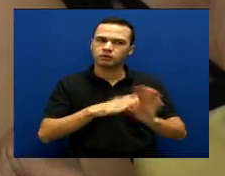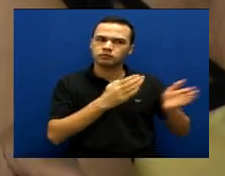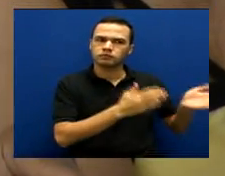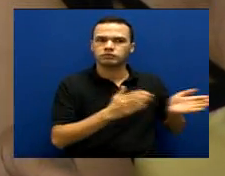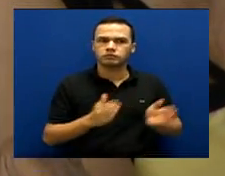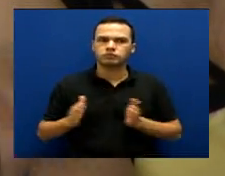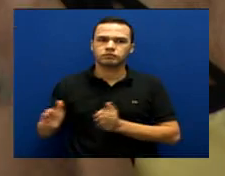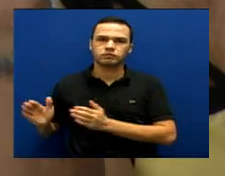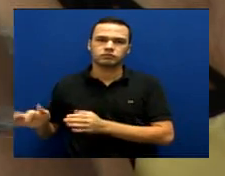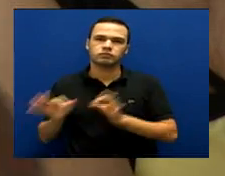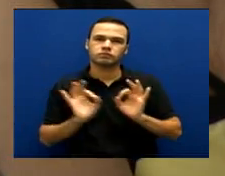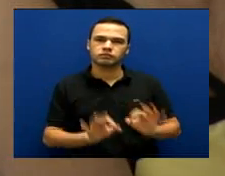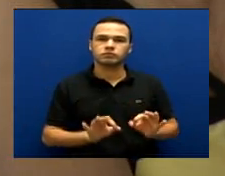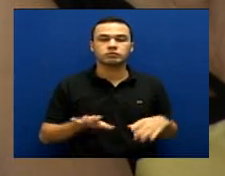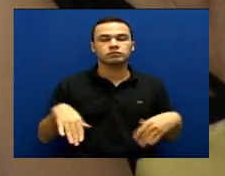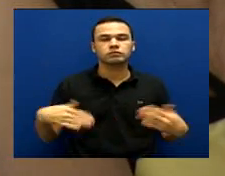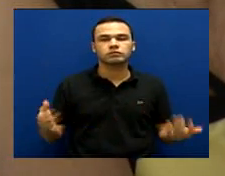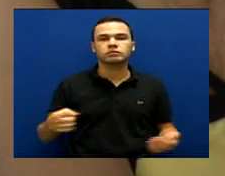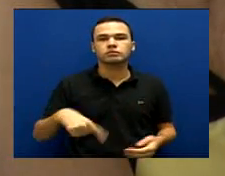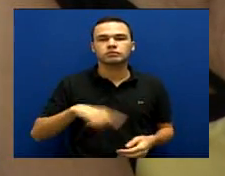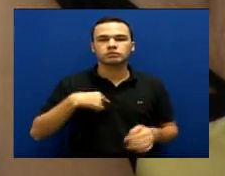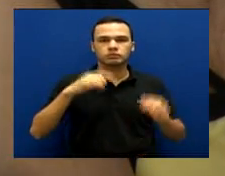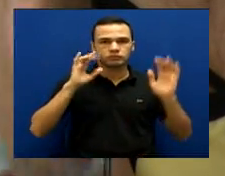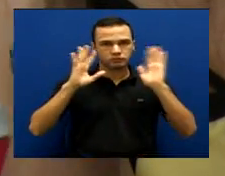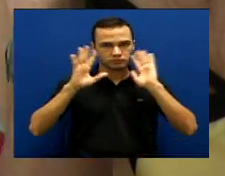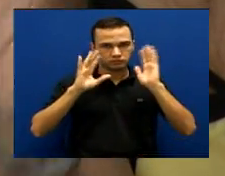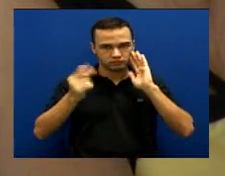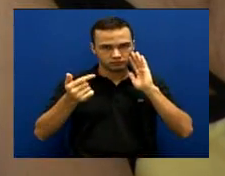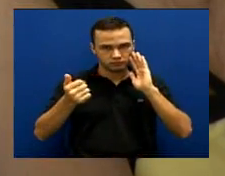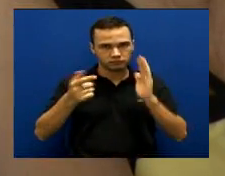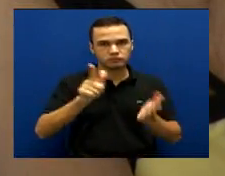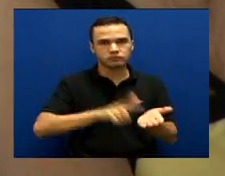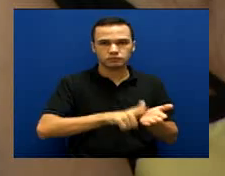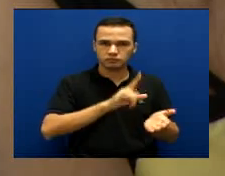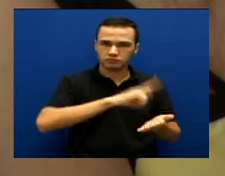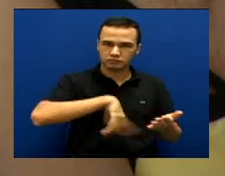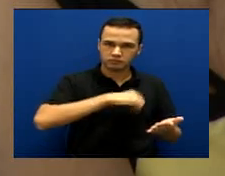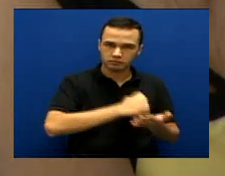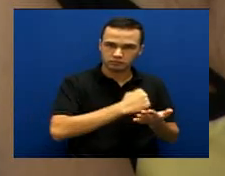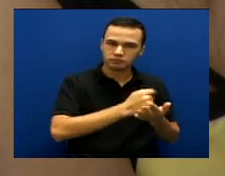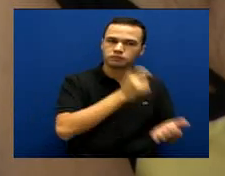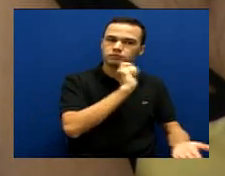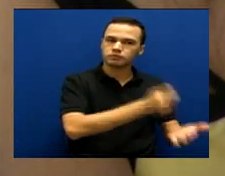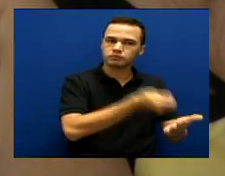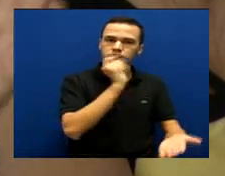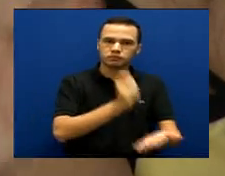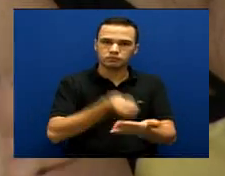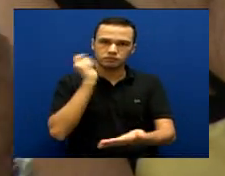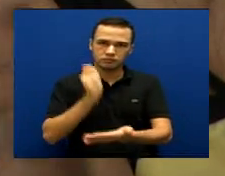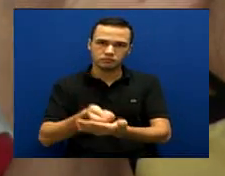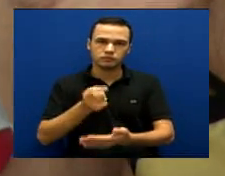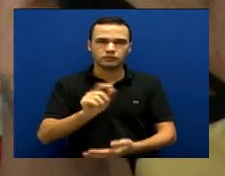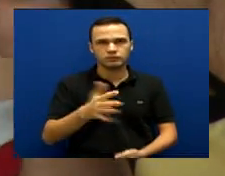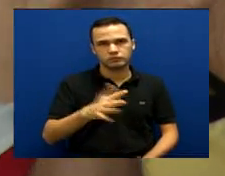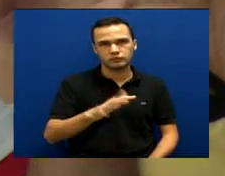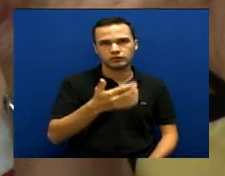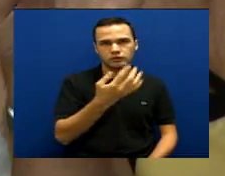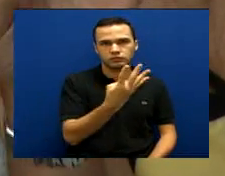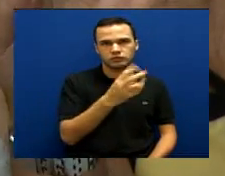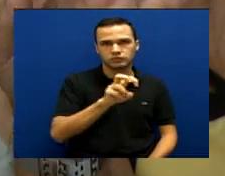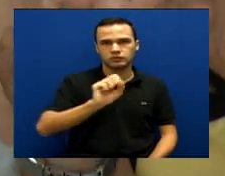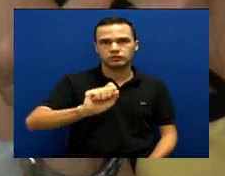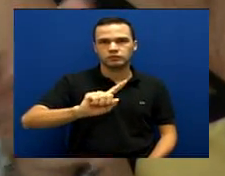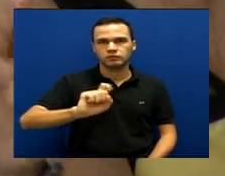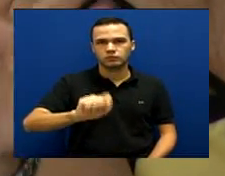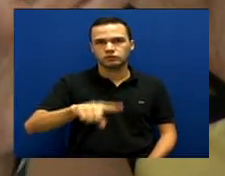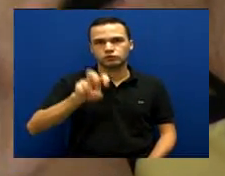tudo isso então nós estamos falando de folha de pagamento se eu entendi o senhor disse que estamos um patamar de 45 pontos cinco